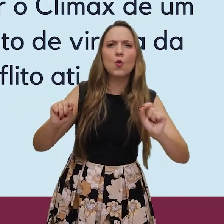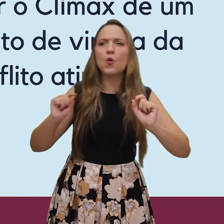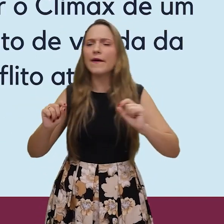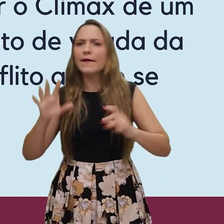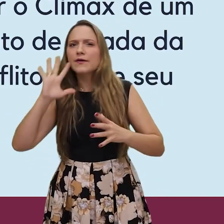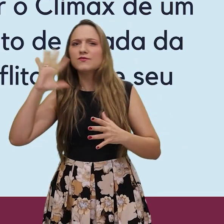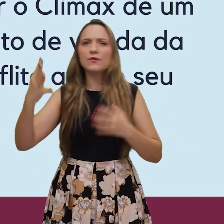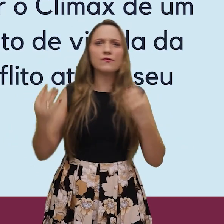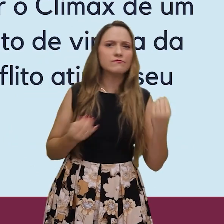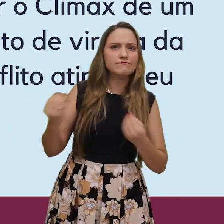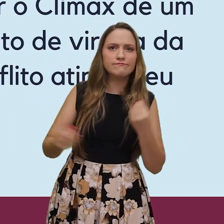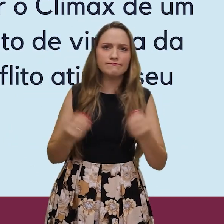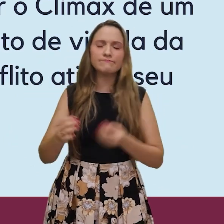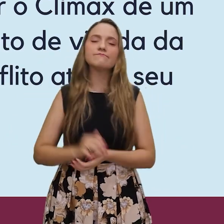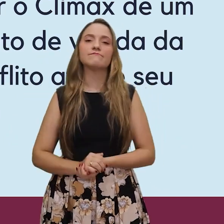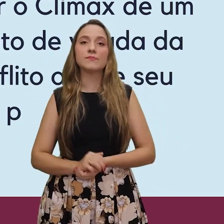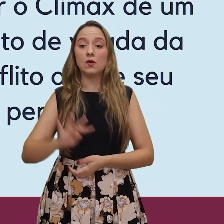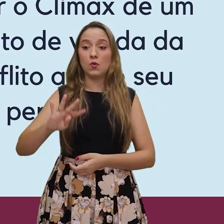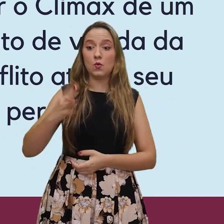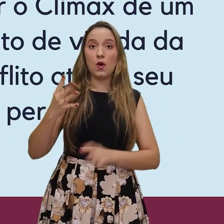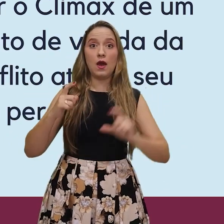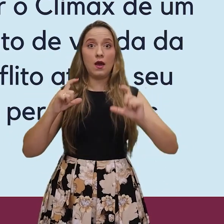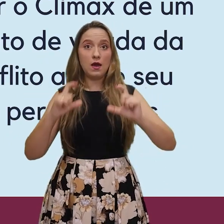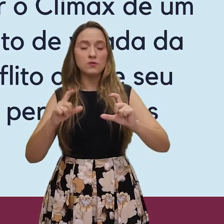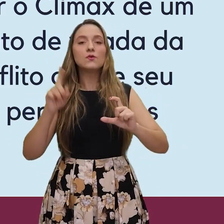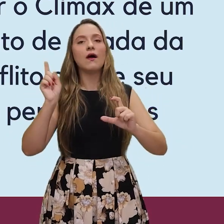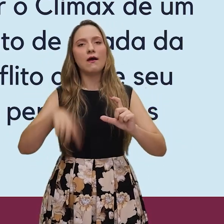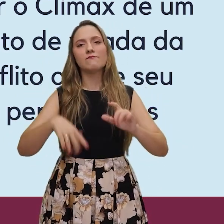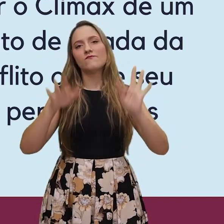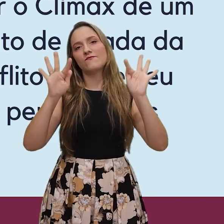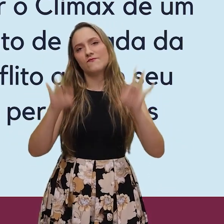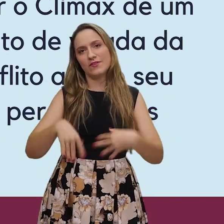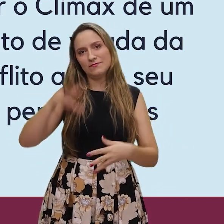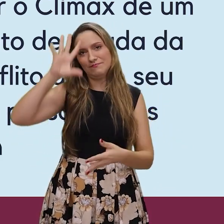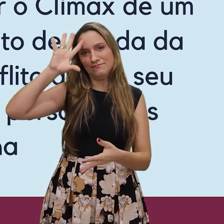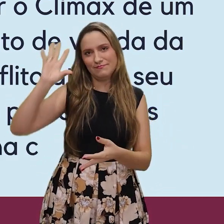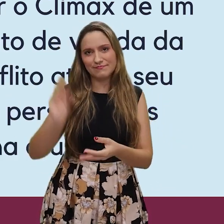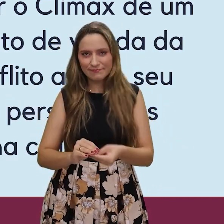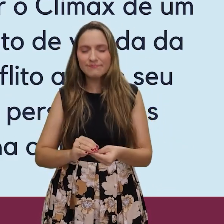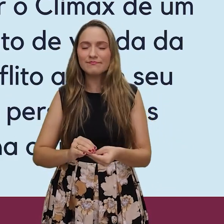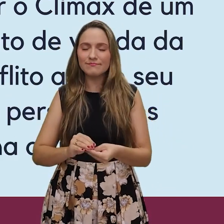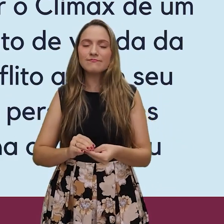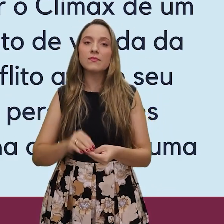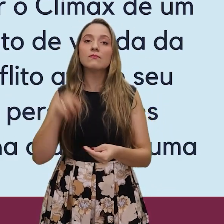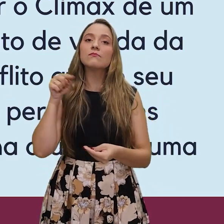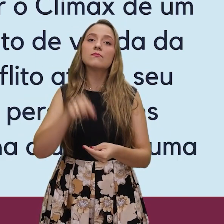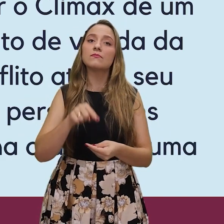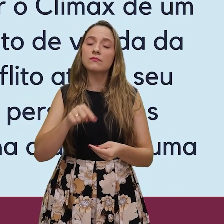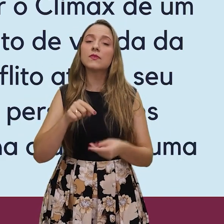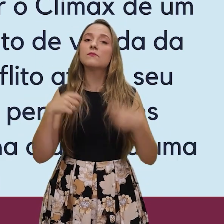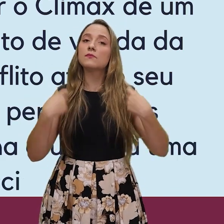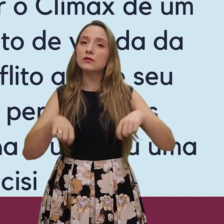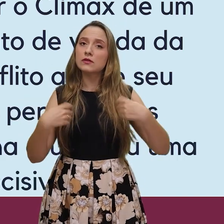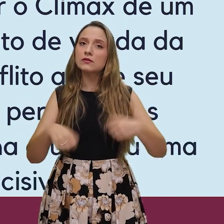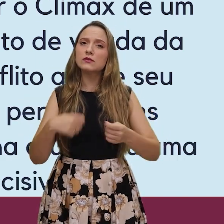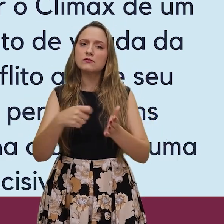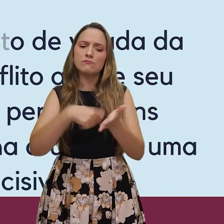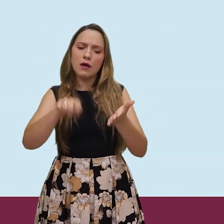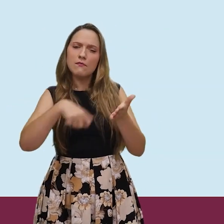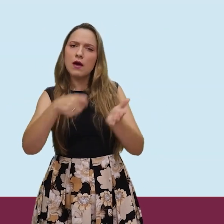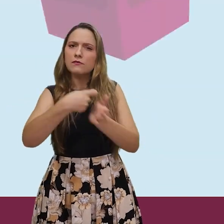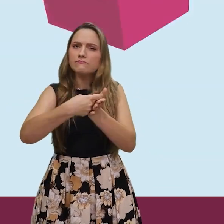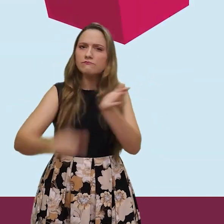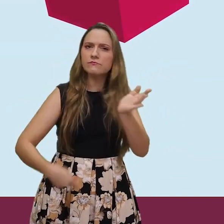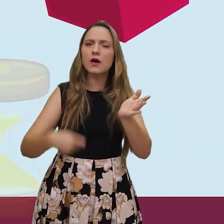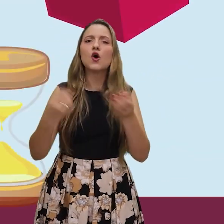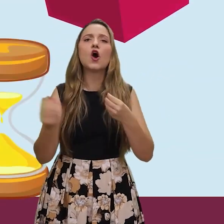ponto máximo e os personagens enfrentam uma escolha crucial ou uma situação decisiva. O quarto parágrafo